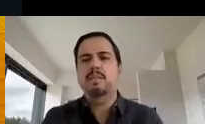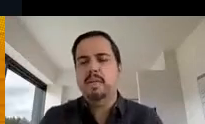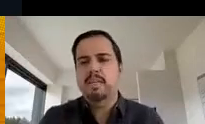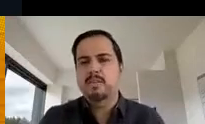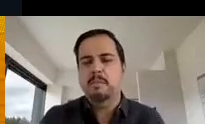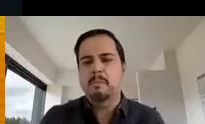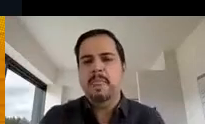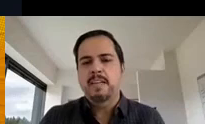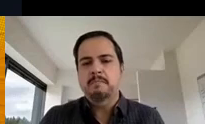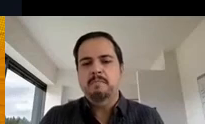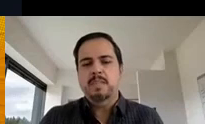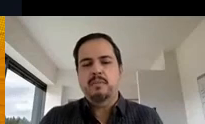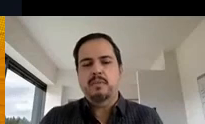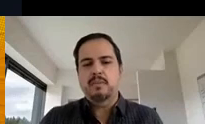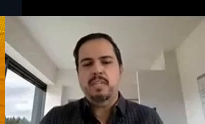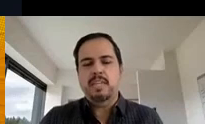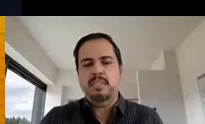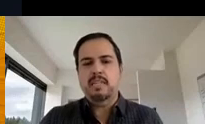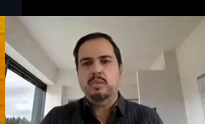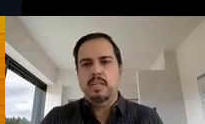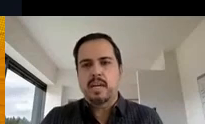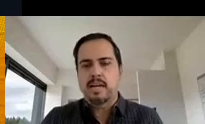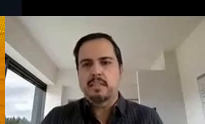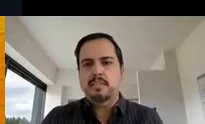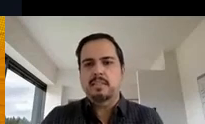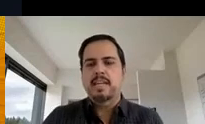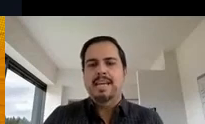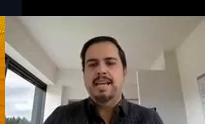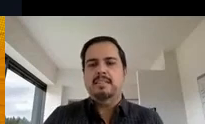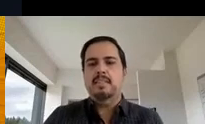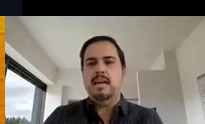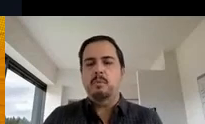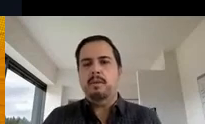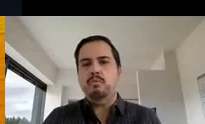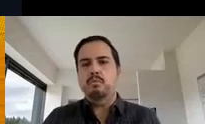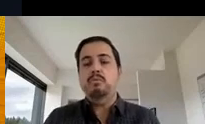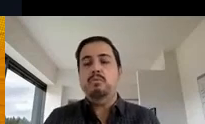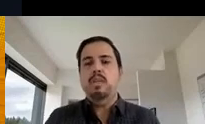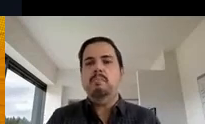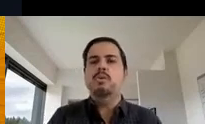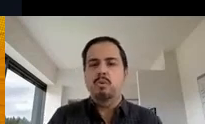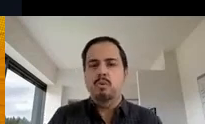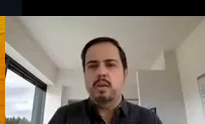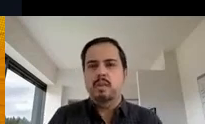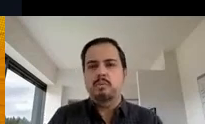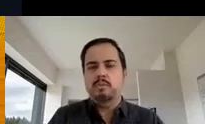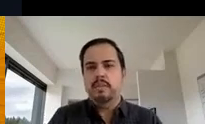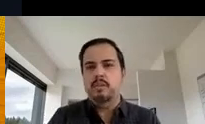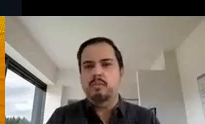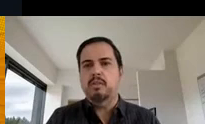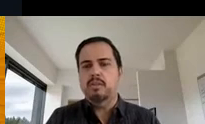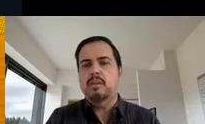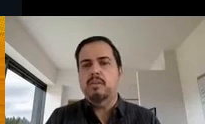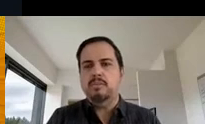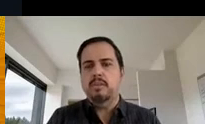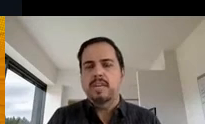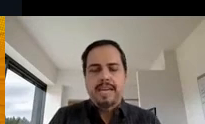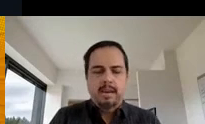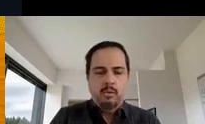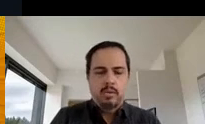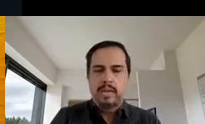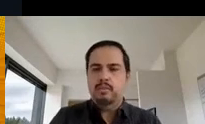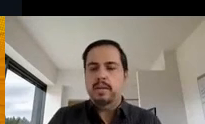pode visitar os Estados Unidos, senão vai ser preso. Tal. E ele fala o seguinte: as redes sociais assinaram um pacto com o demônio quando elas fizeram seu